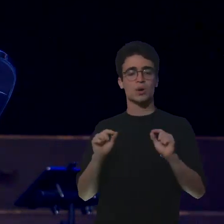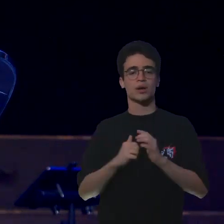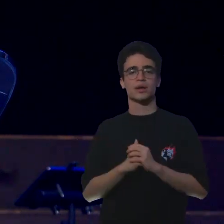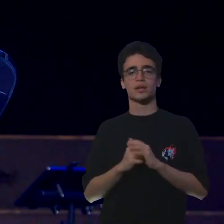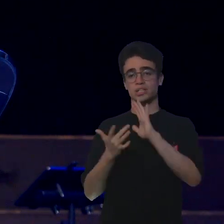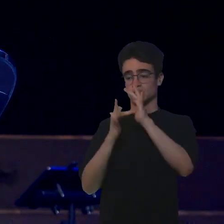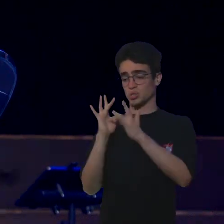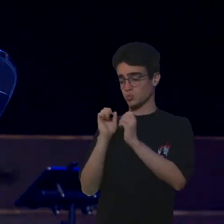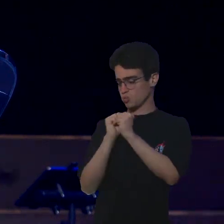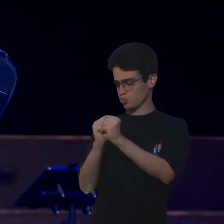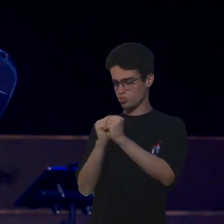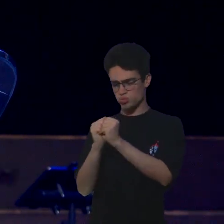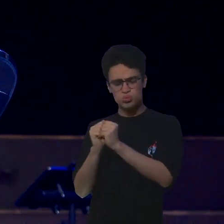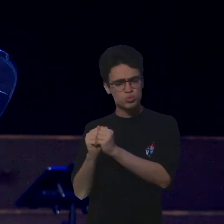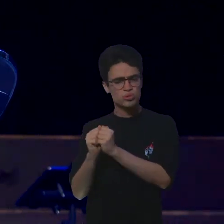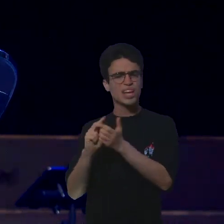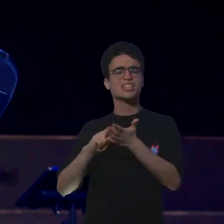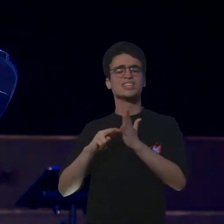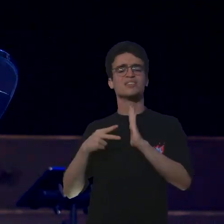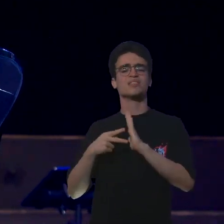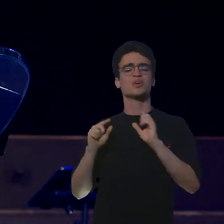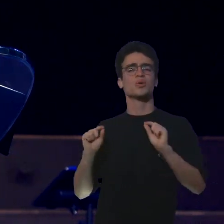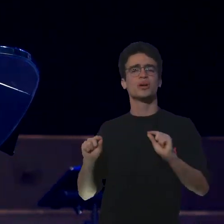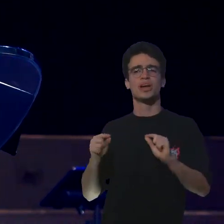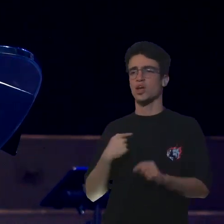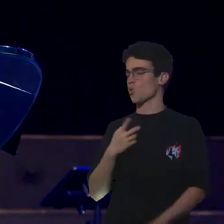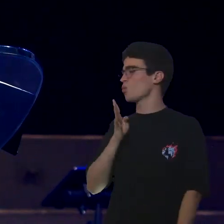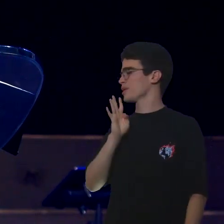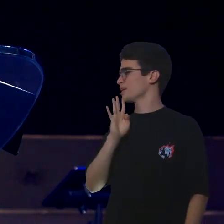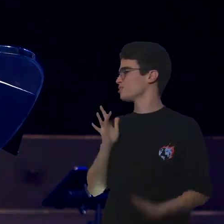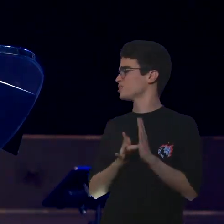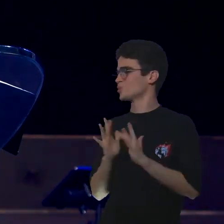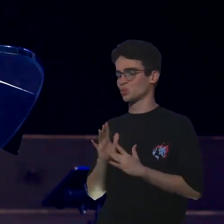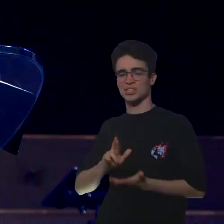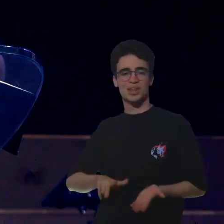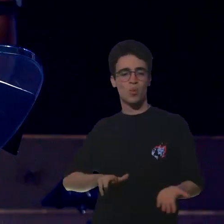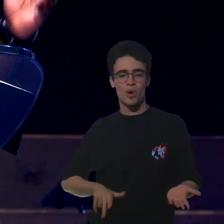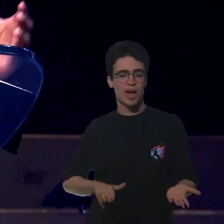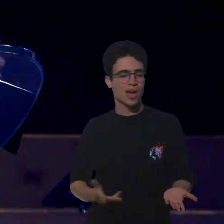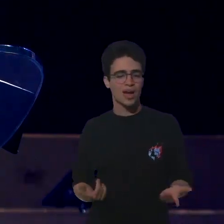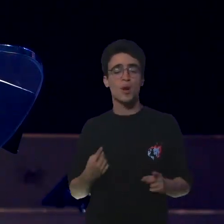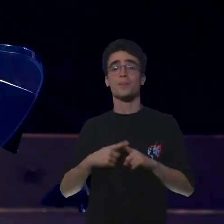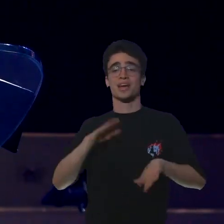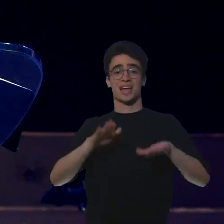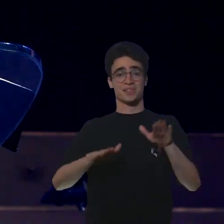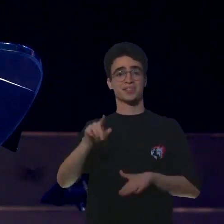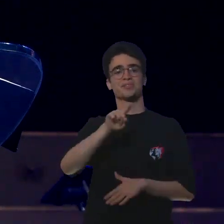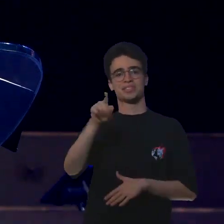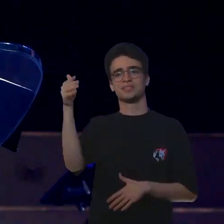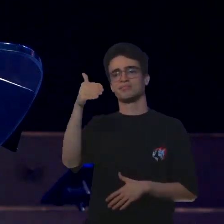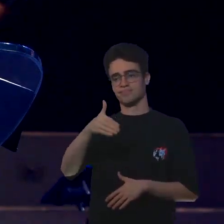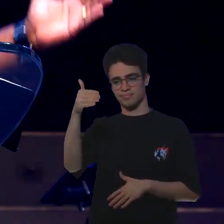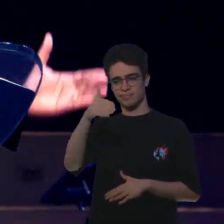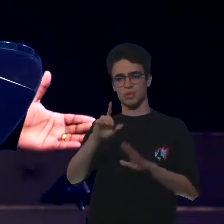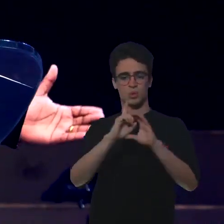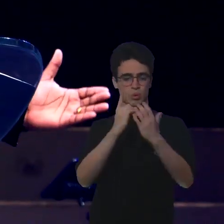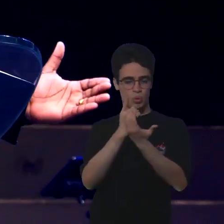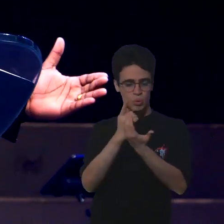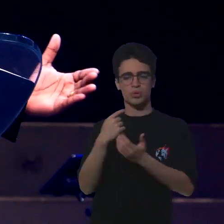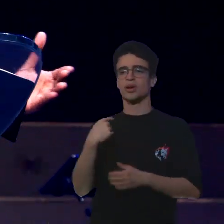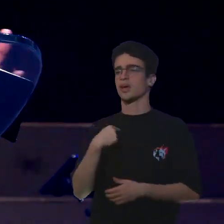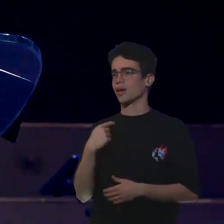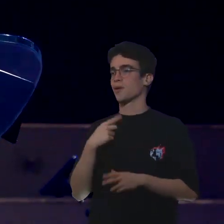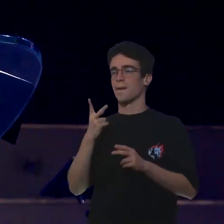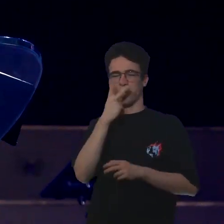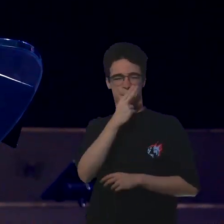de Jesus não significa conhecer Jesus. Talvez você venha para o culto, você bata cartão na